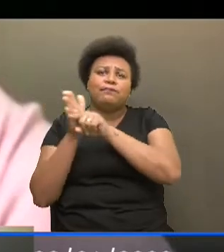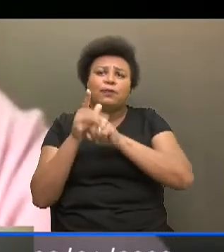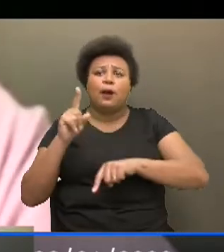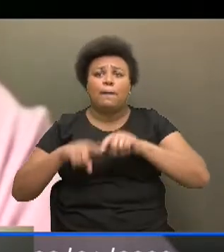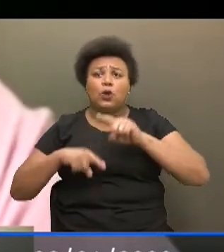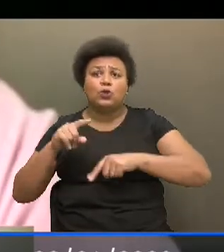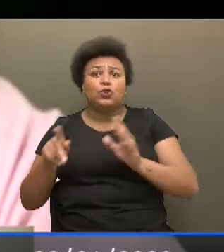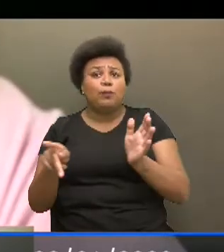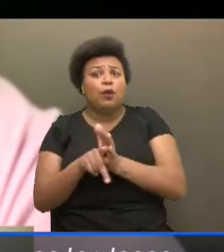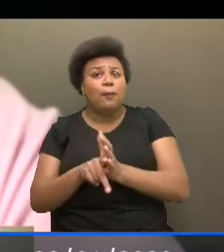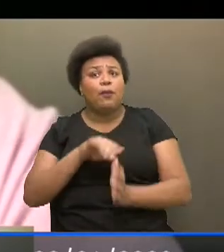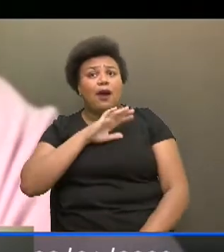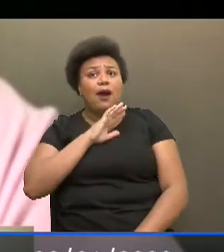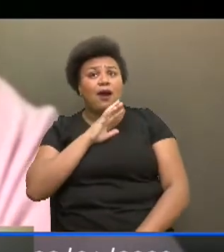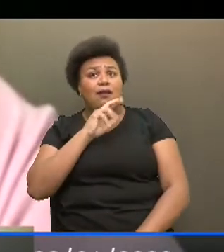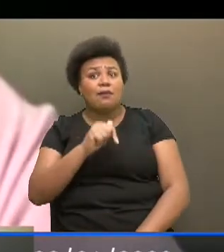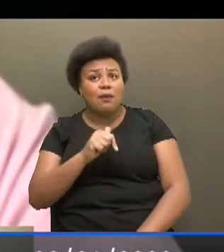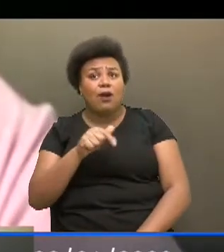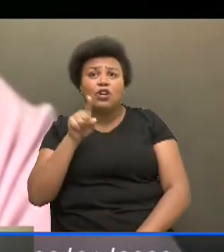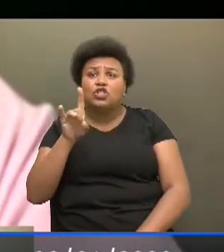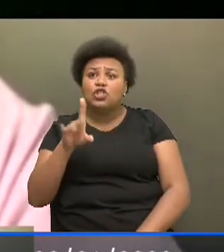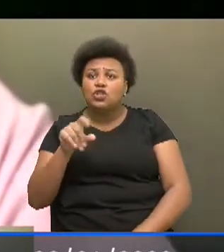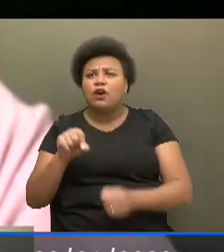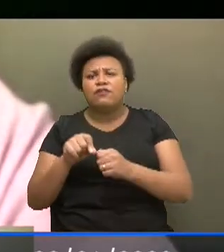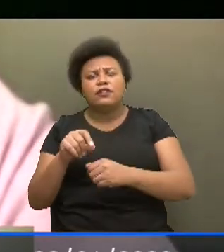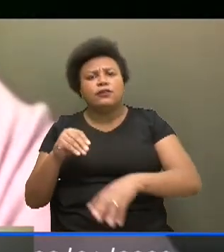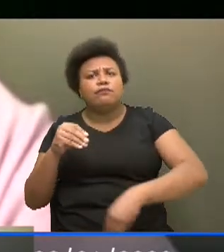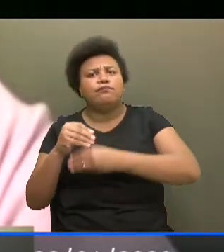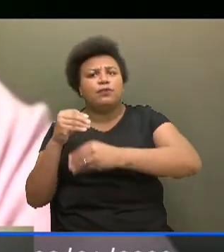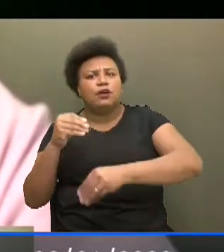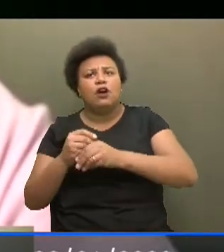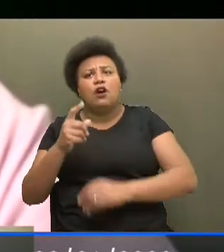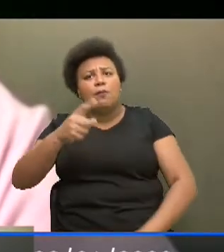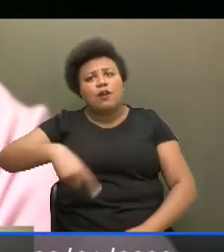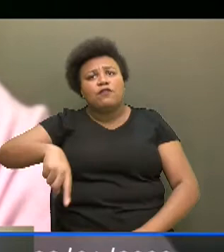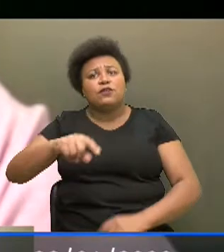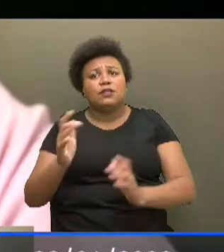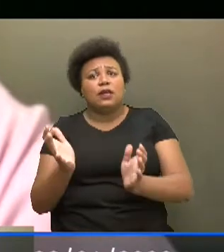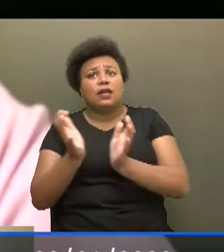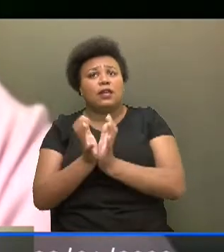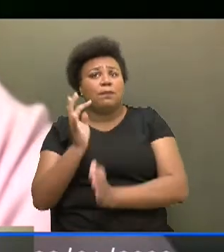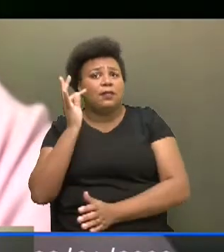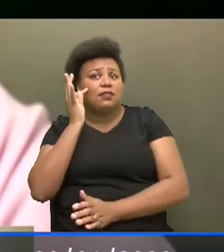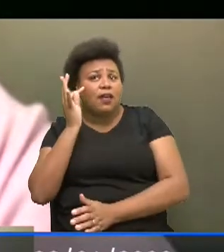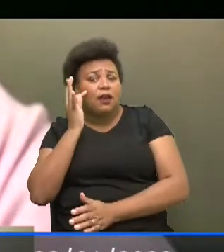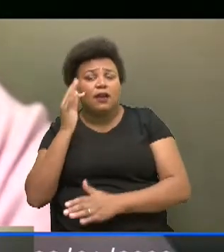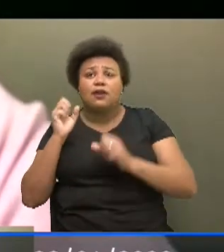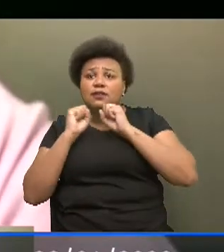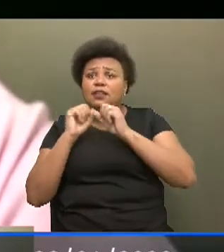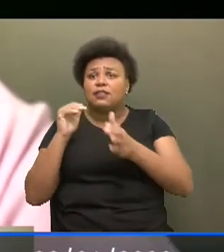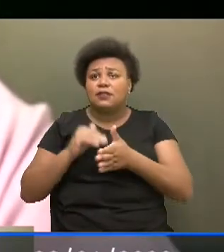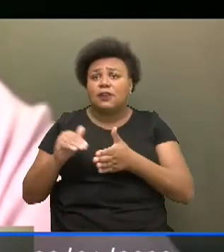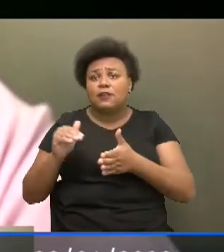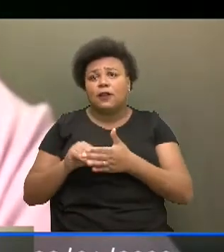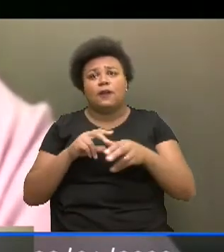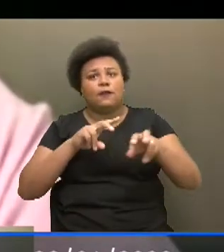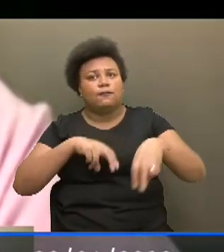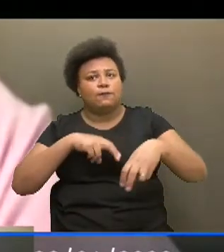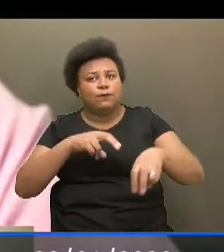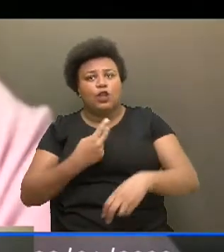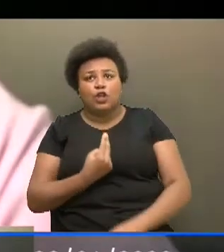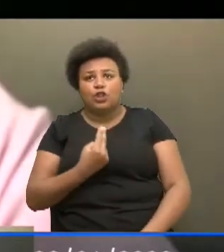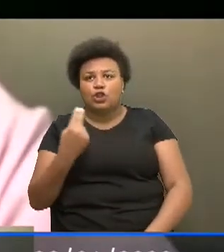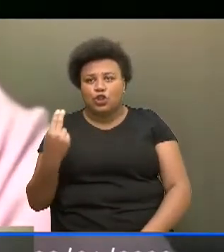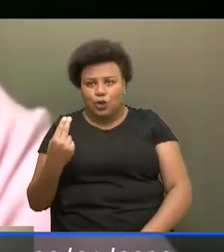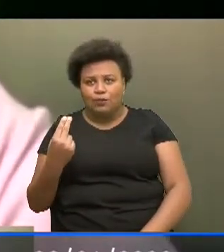de origem animal. Então, só fazer uma contribuição aí para vocês da equipe técnica da Secretaria da Agricultura, em nome da Secretaria da